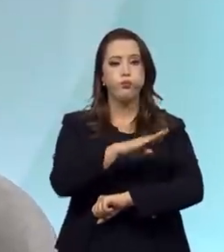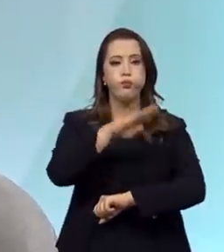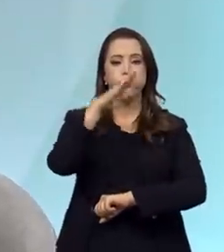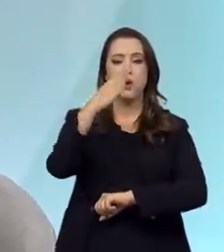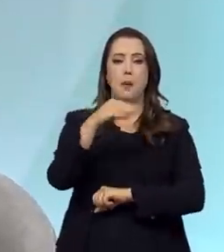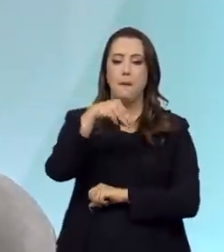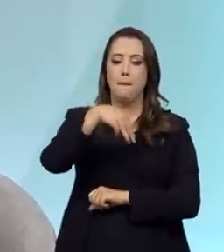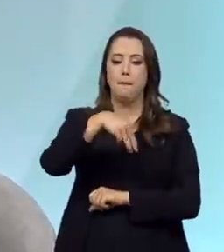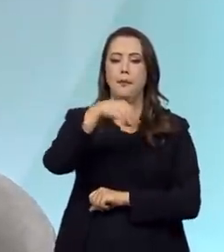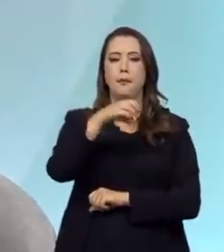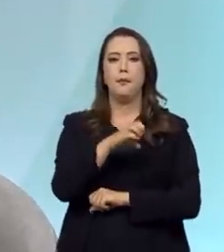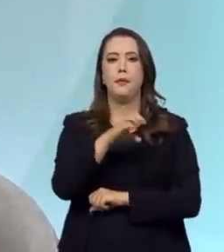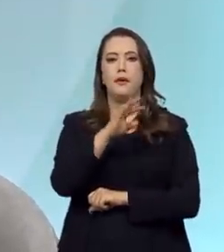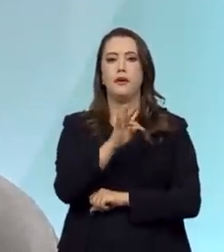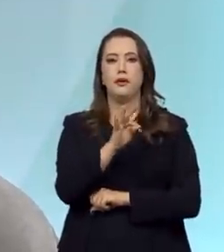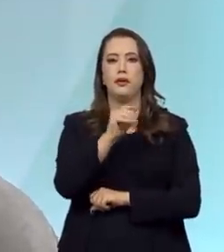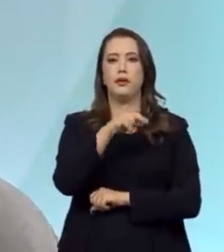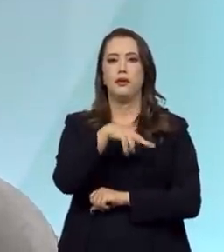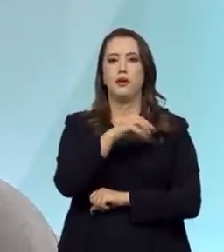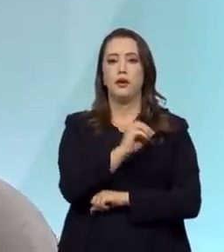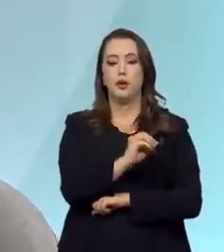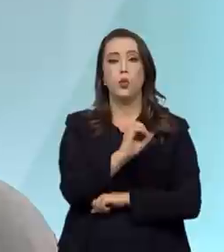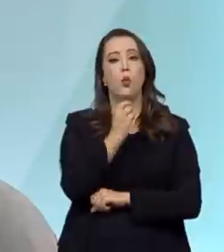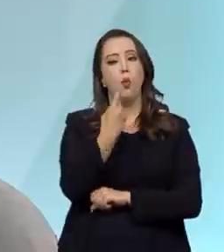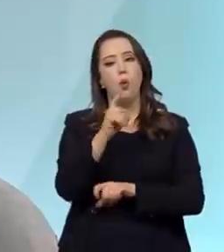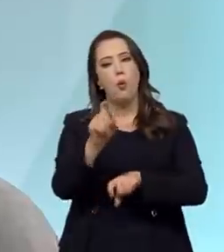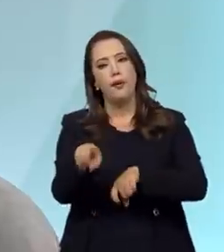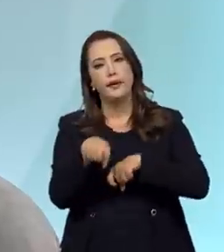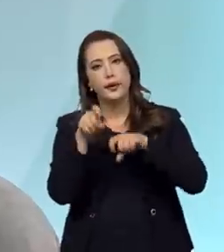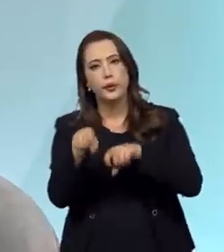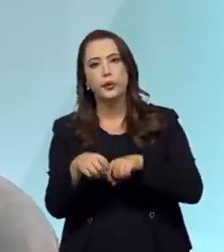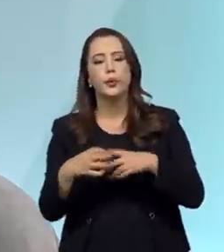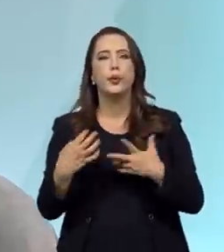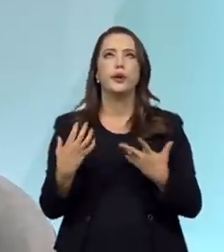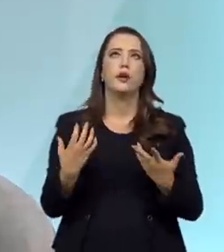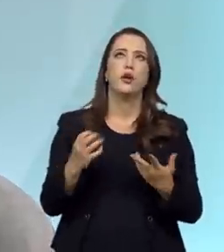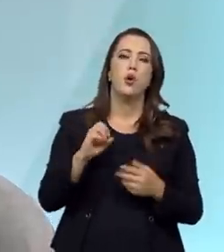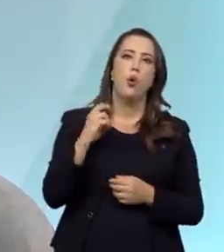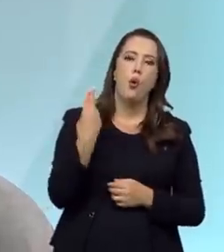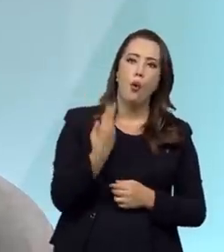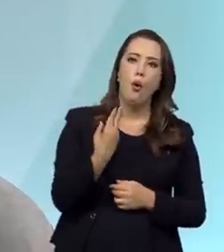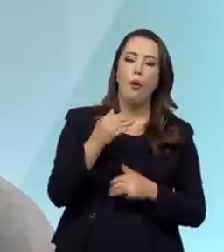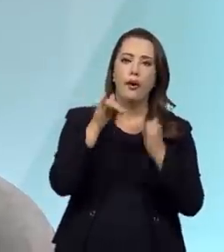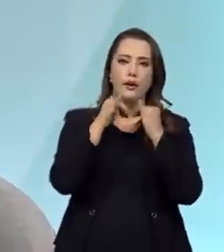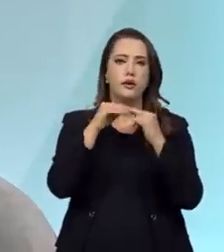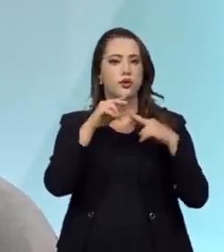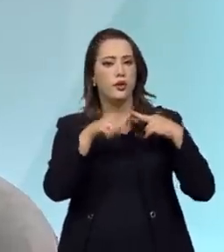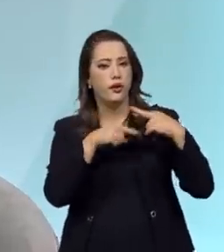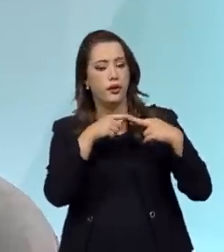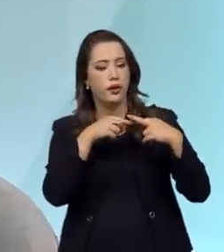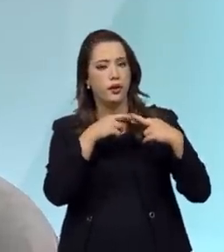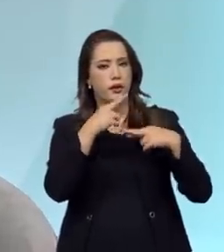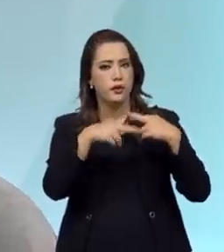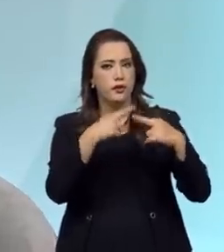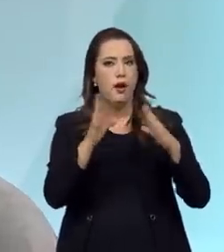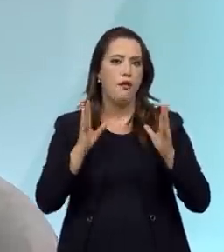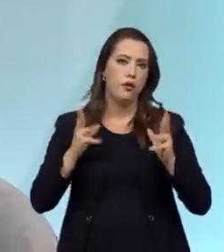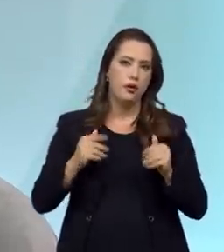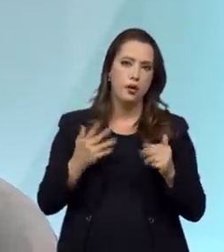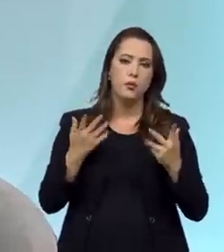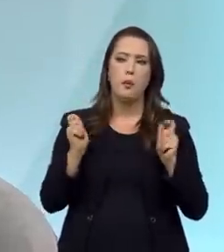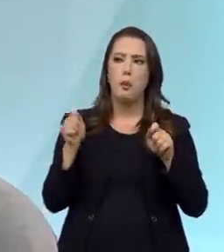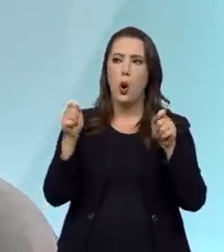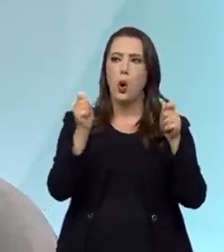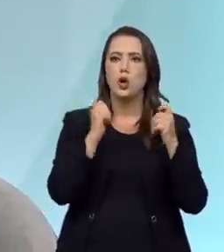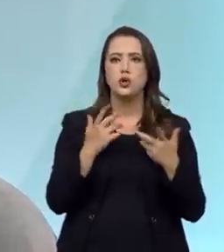metano de atividades de agricultura indústria de Baixo Carbono de energias renováveis você vai ter uma Gun é